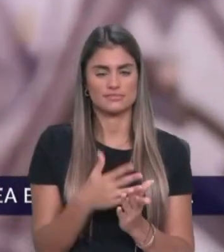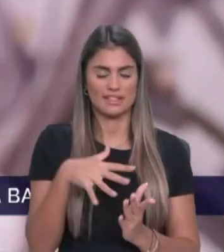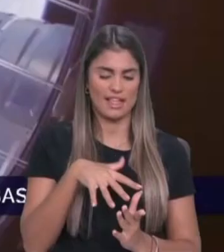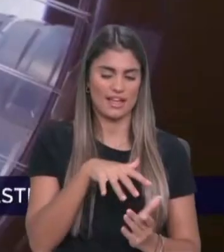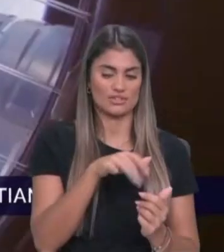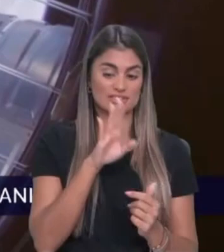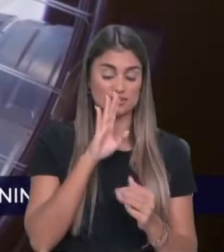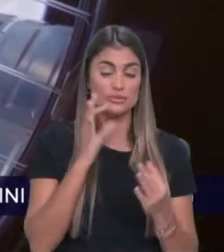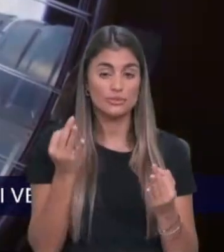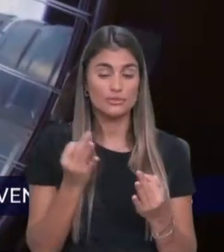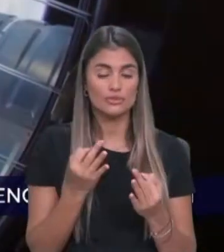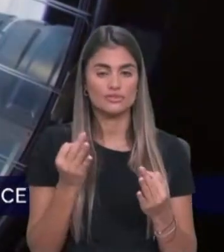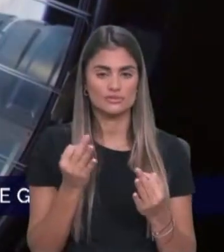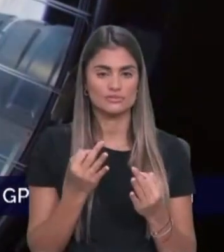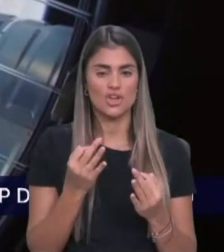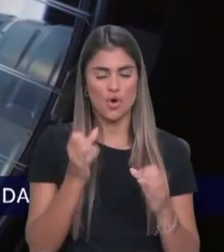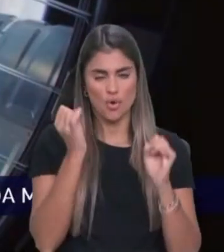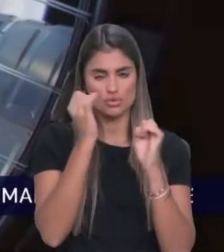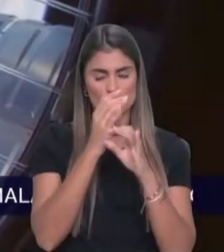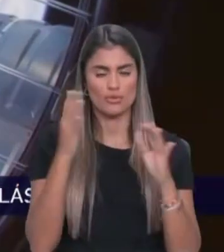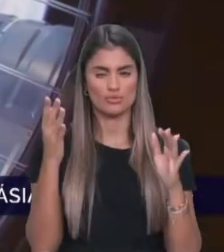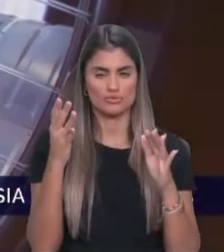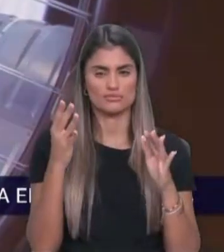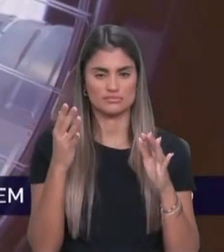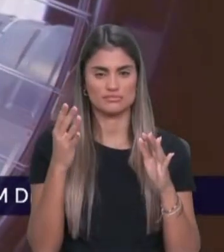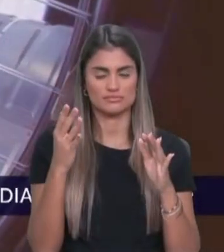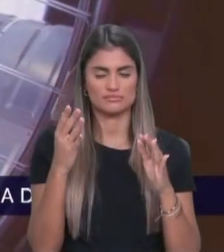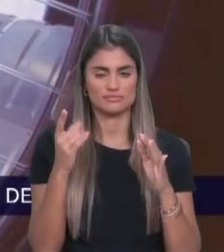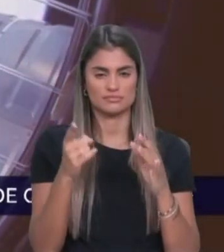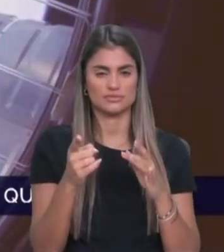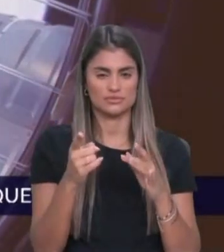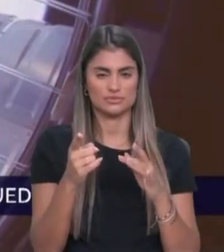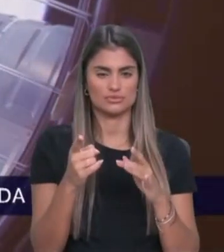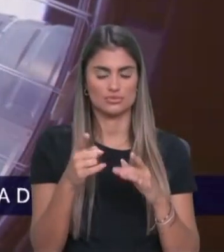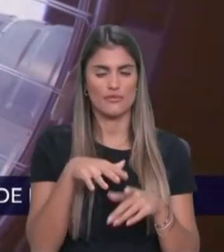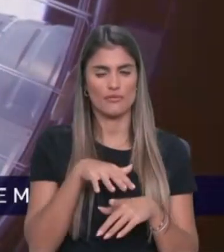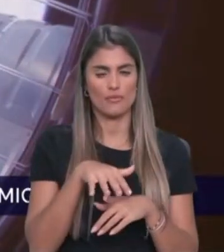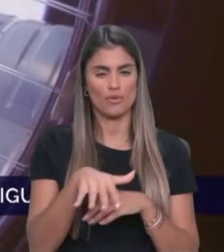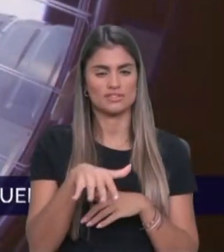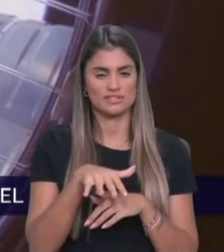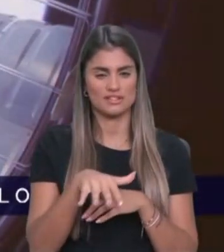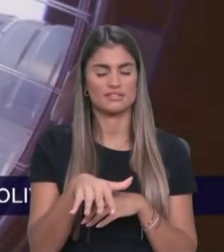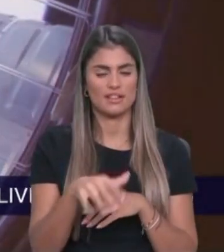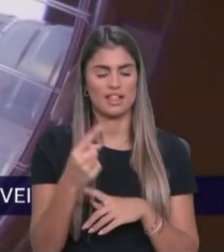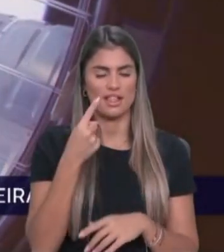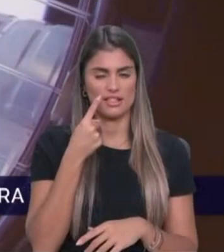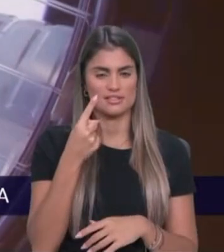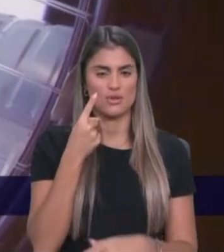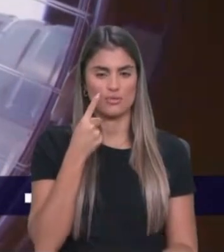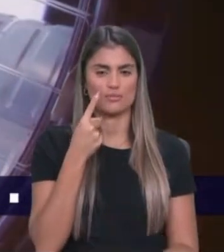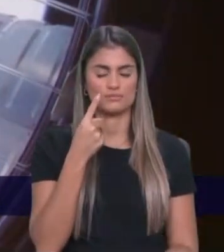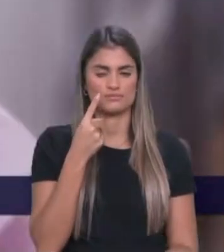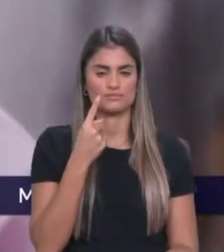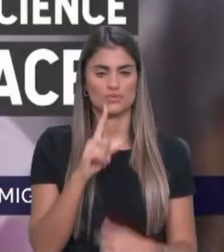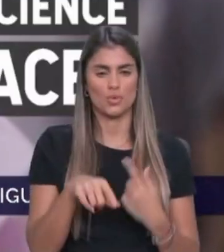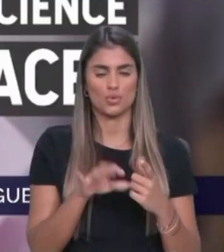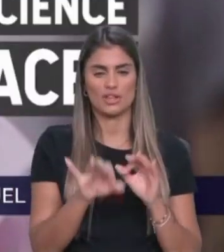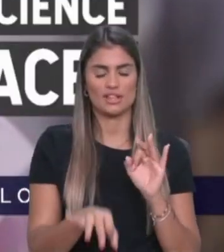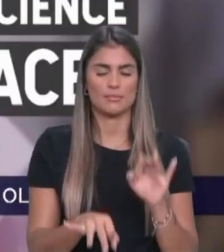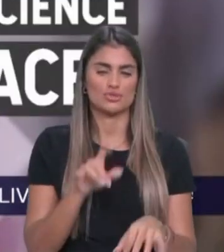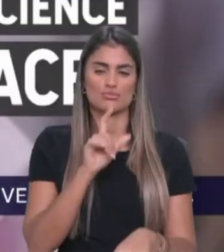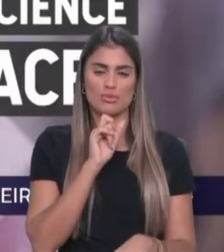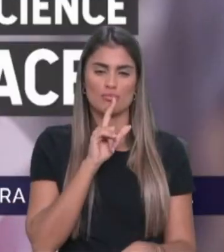Se, de facto, se chegar à conclusão que a gravidade é um dos fatores a ter em conta, então, outro tipo de terapias podem